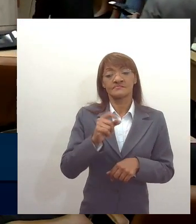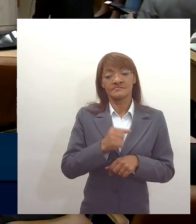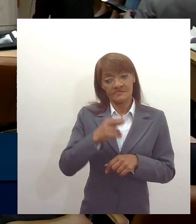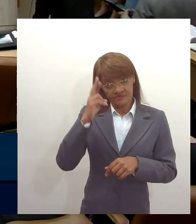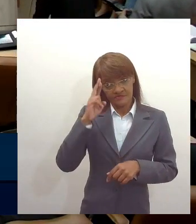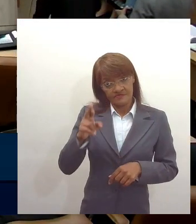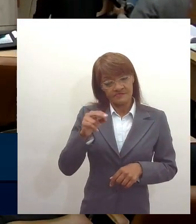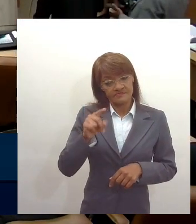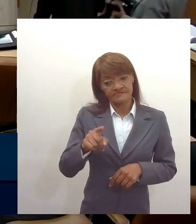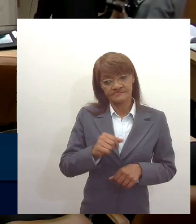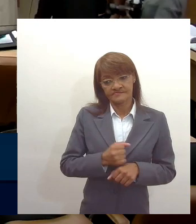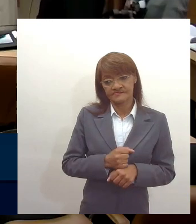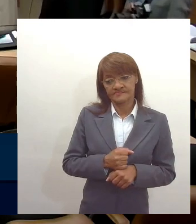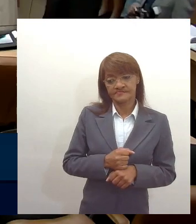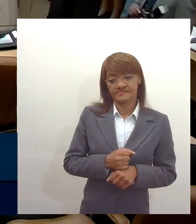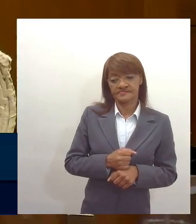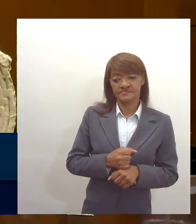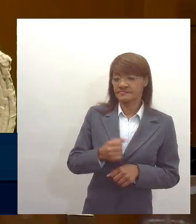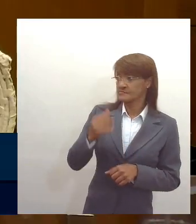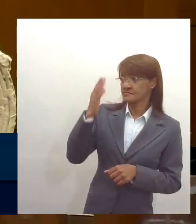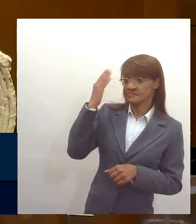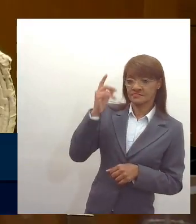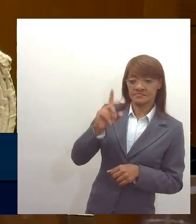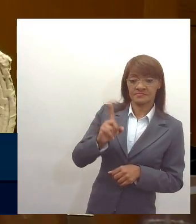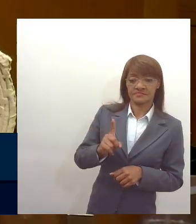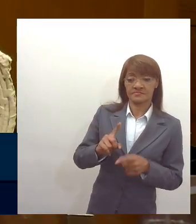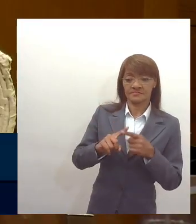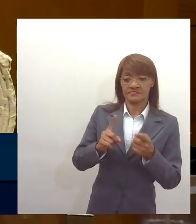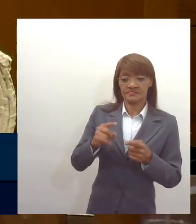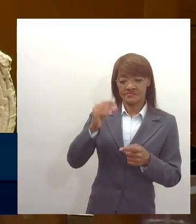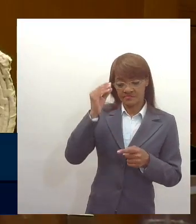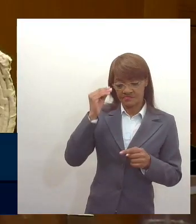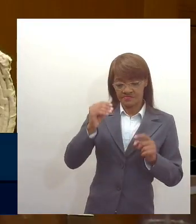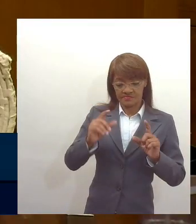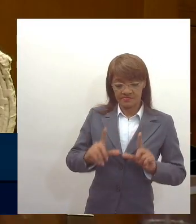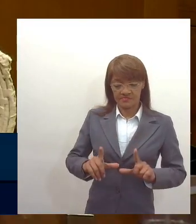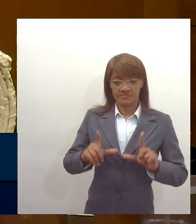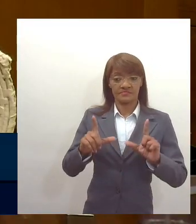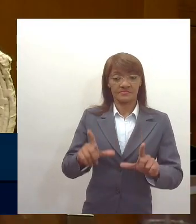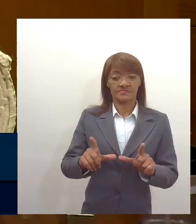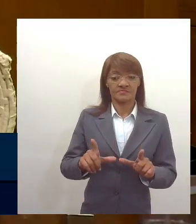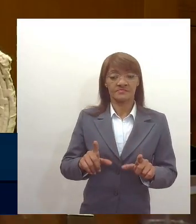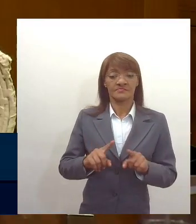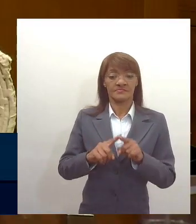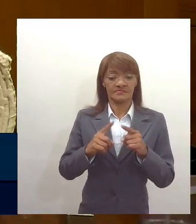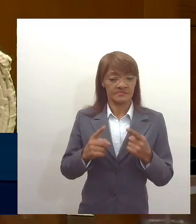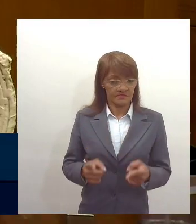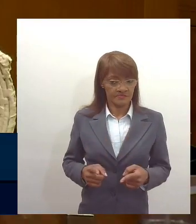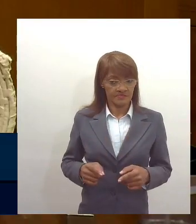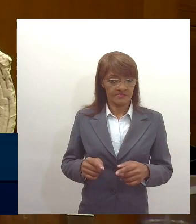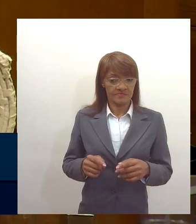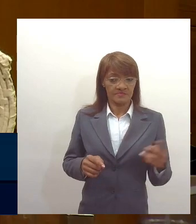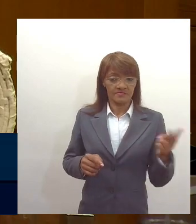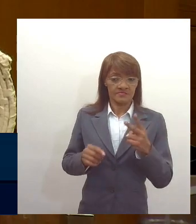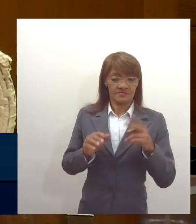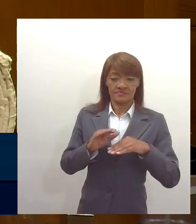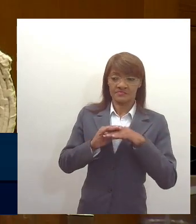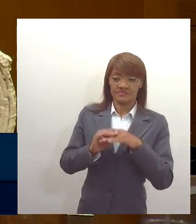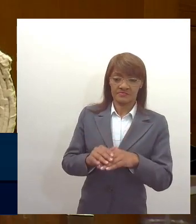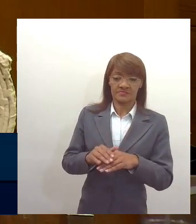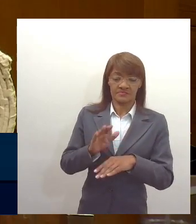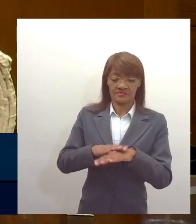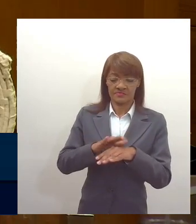um título, né, de utilidade pública. Eles disseram, as duas, que passou para a assessoria do senhor